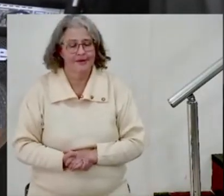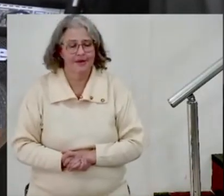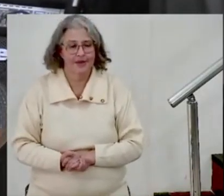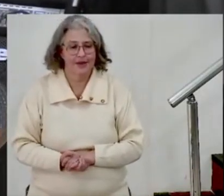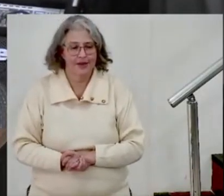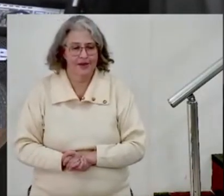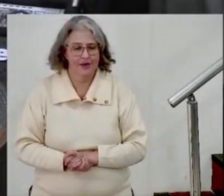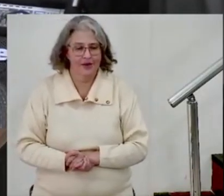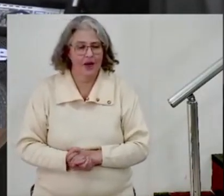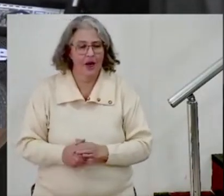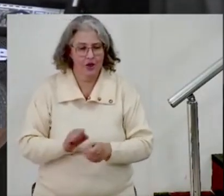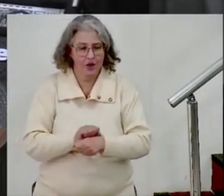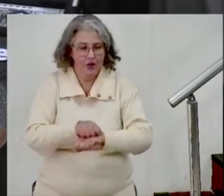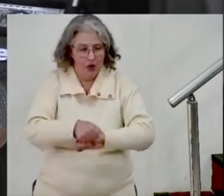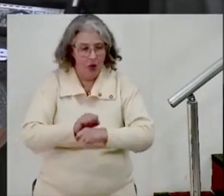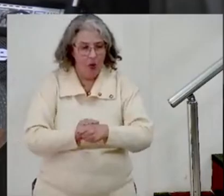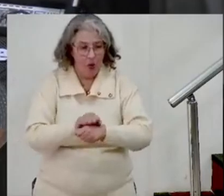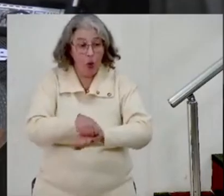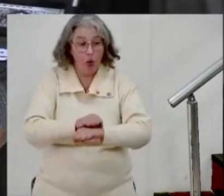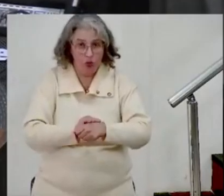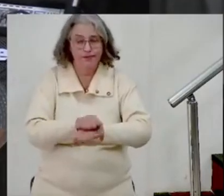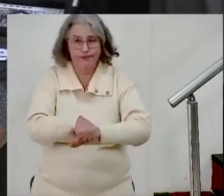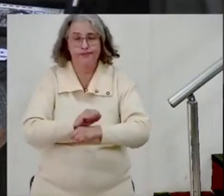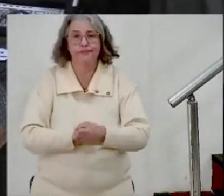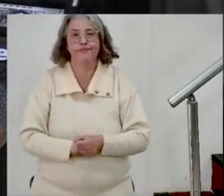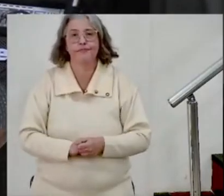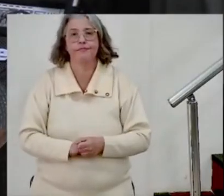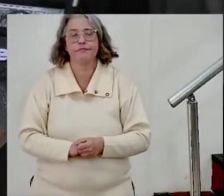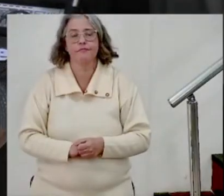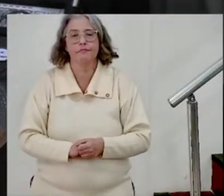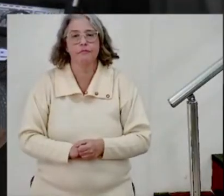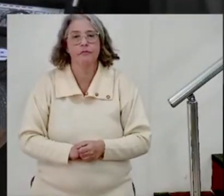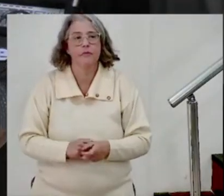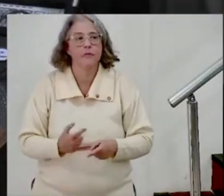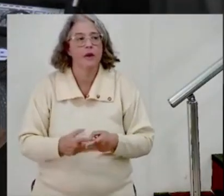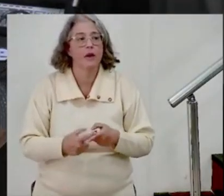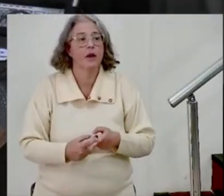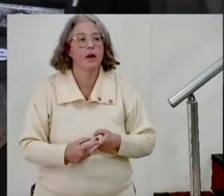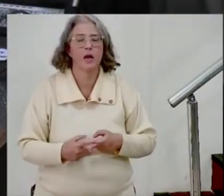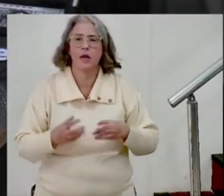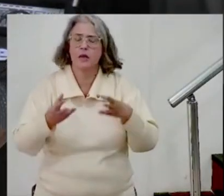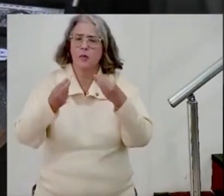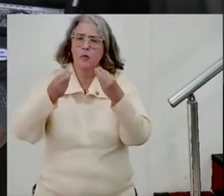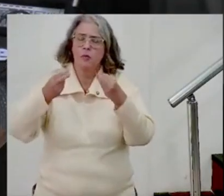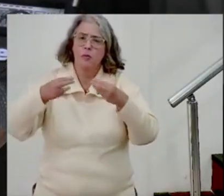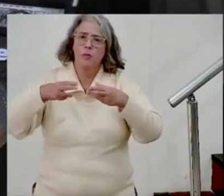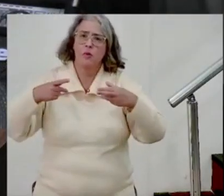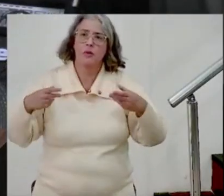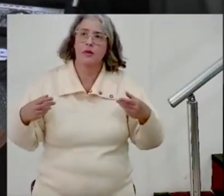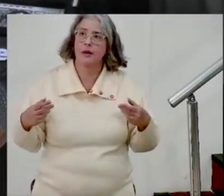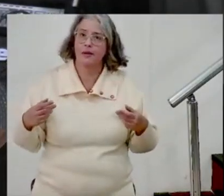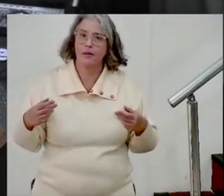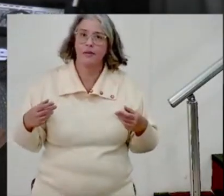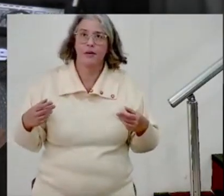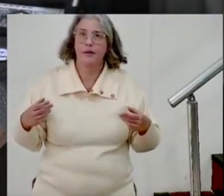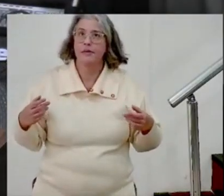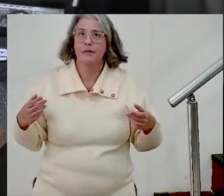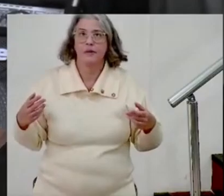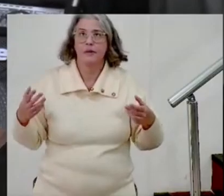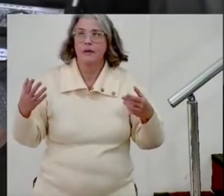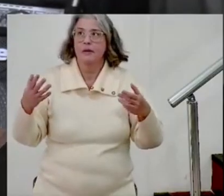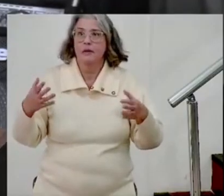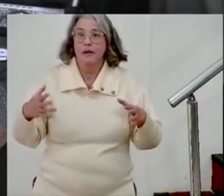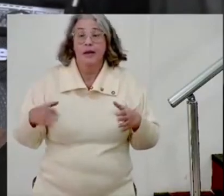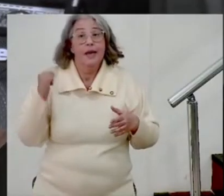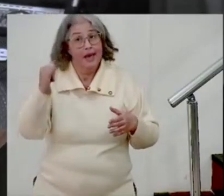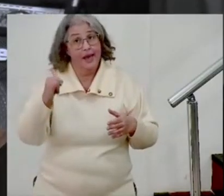começava a derrubar as pedras da muralha do adversário, a derrota da cidade estava prestes a acontecer. Porque caiu a muralha, já era.